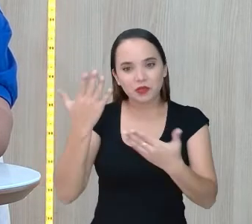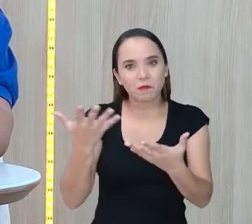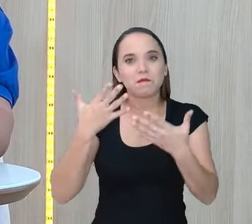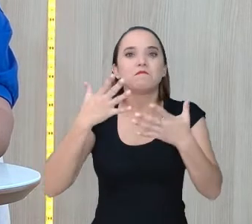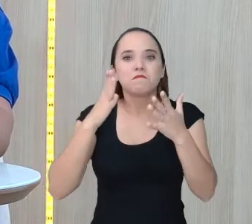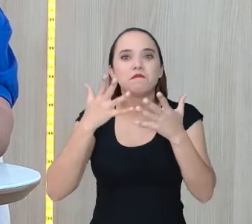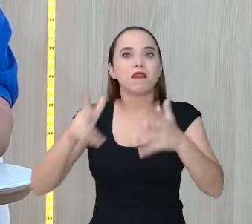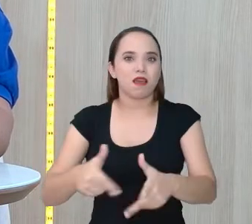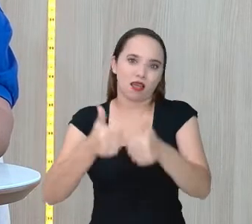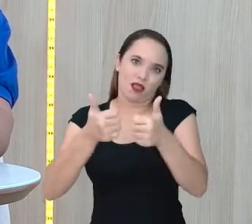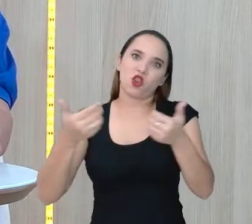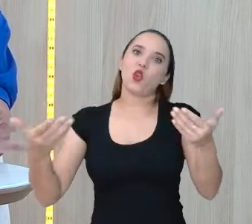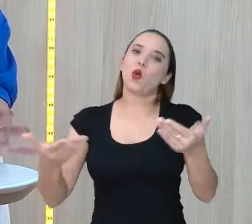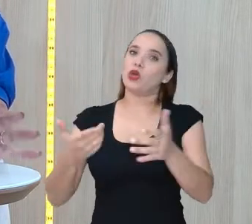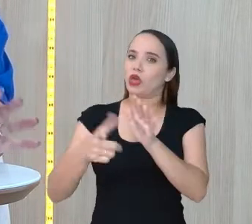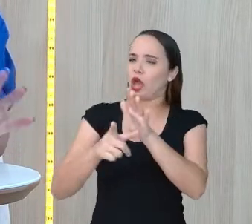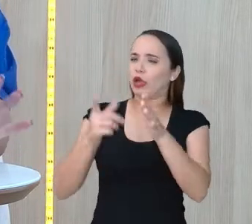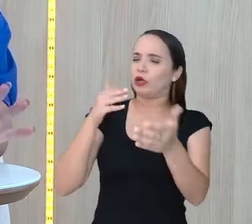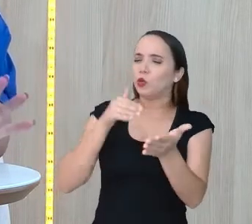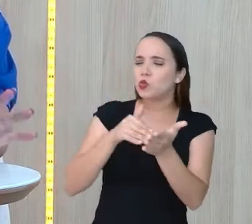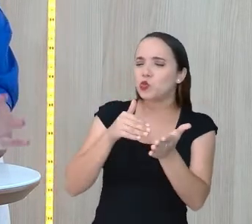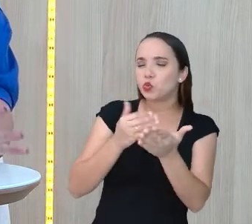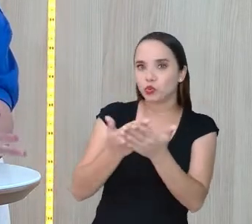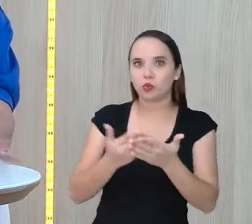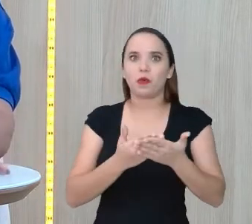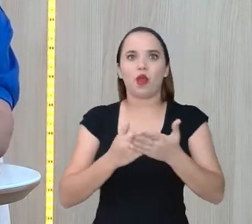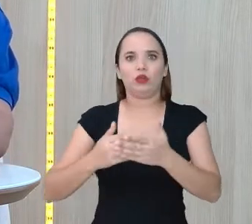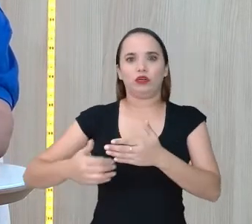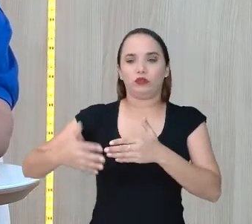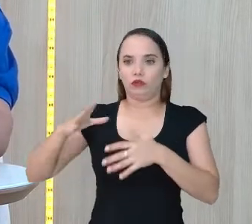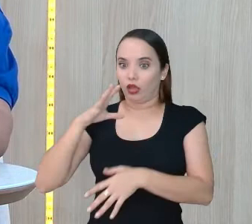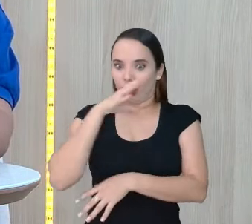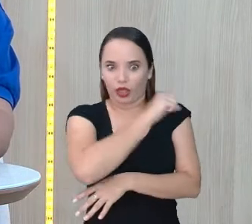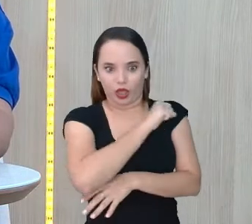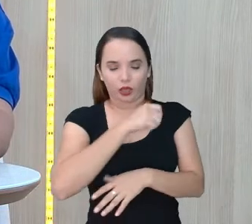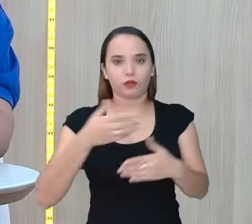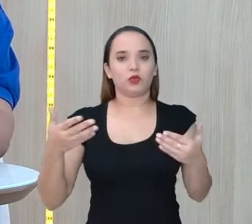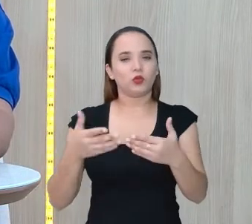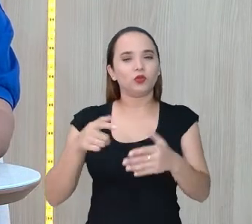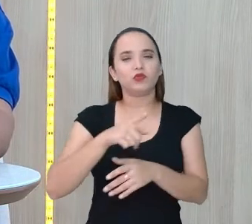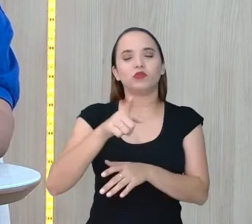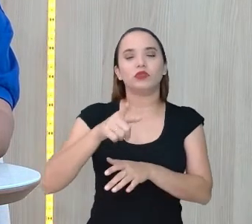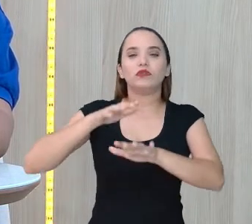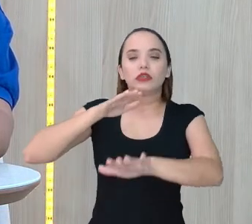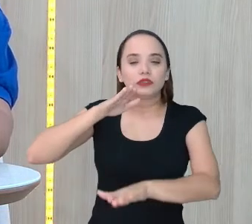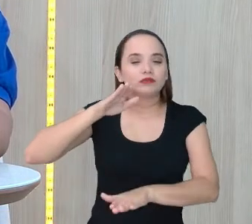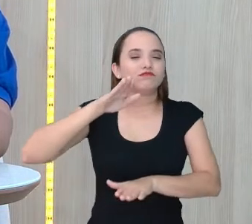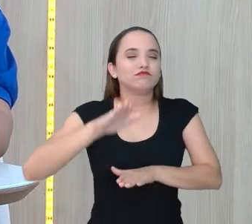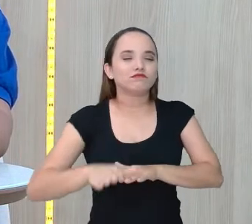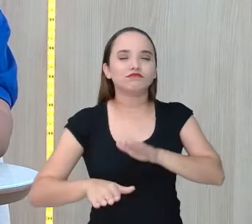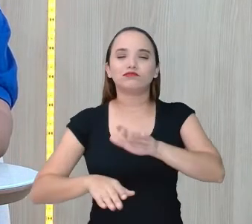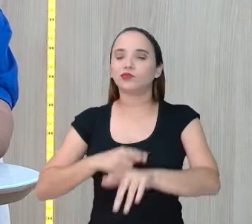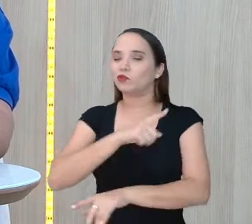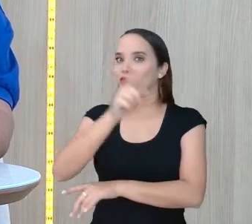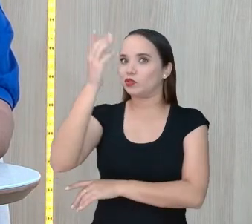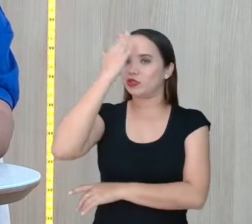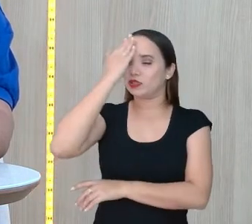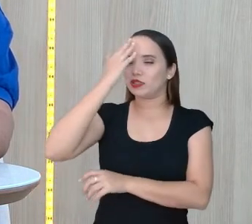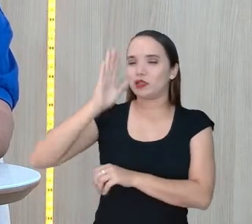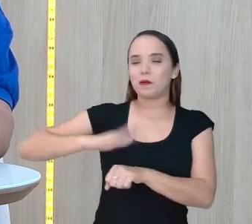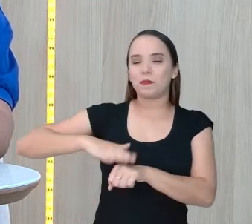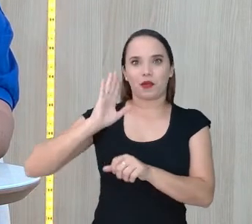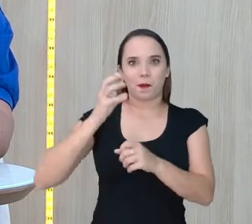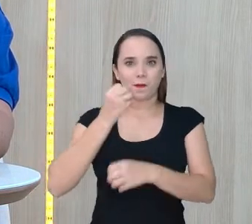corrida, ele hoje vai dar uma coisa compassada para vocês entenderem melhor, tá certo? Viu? Bom